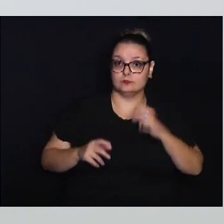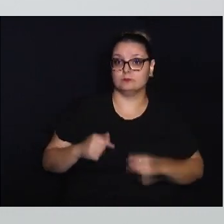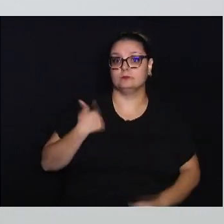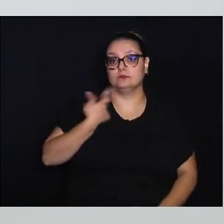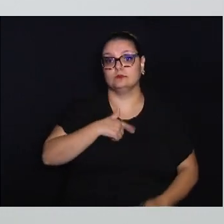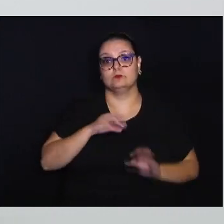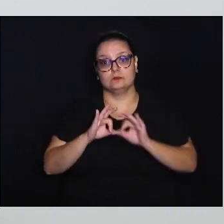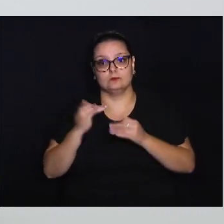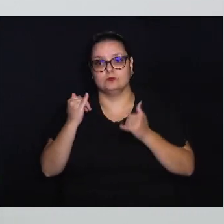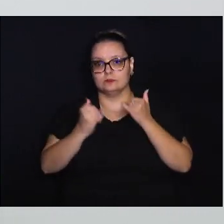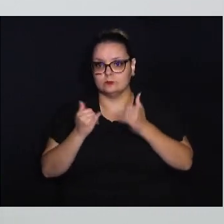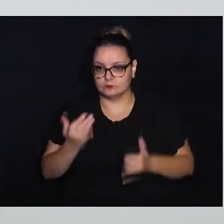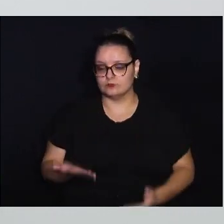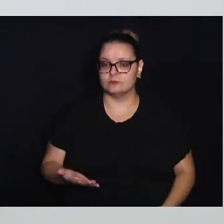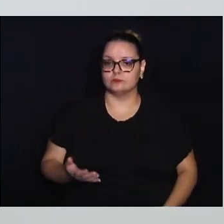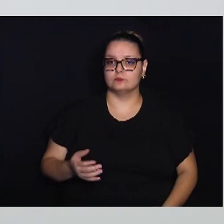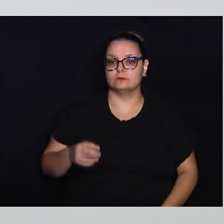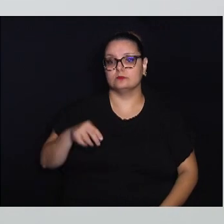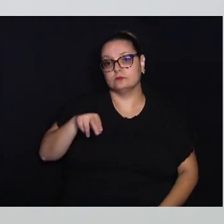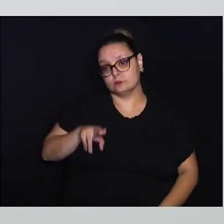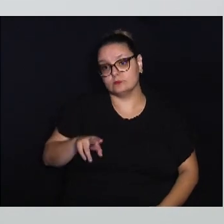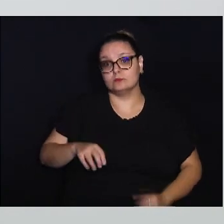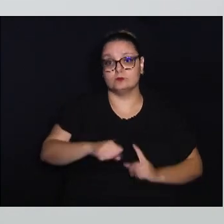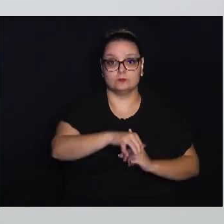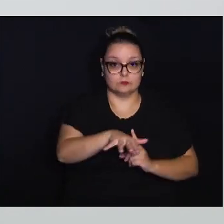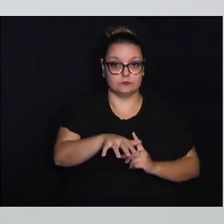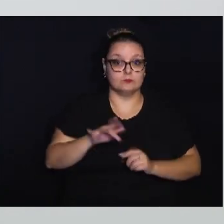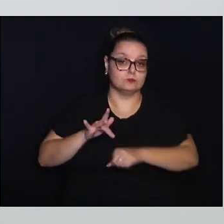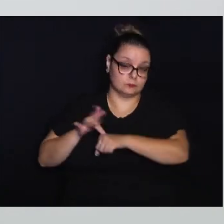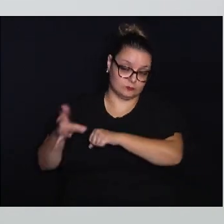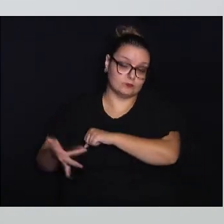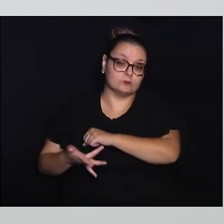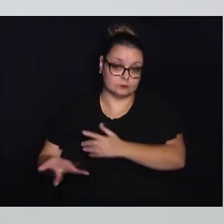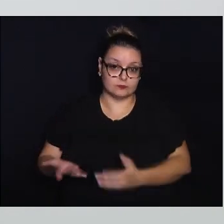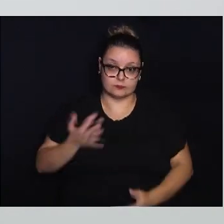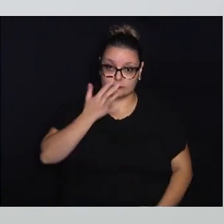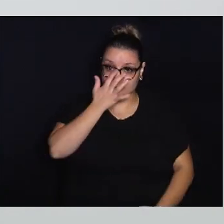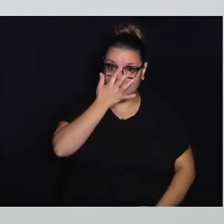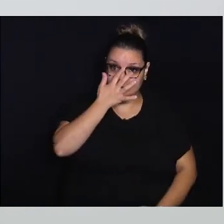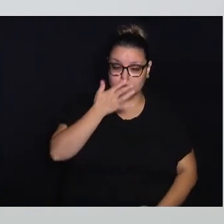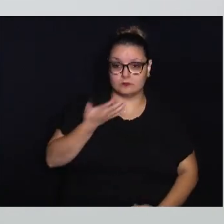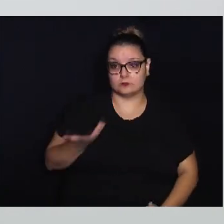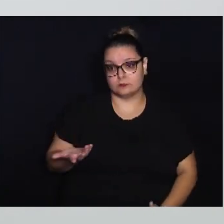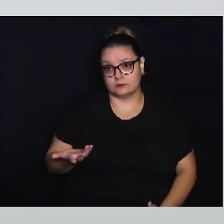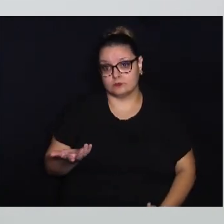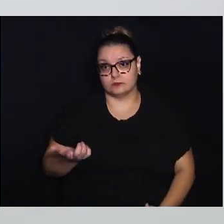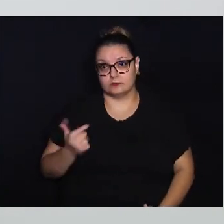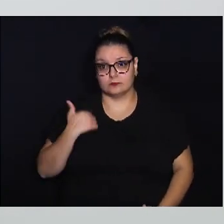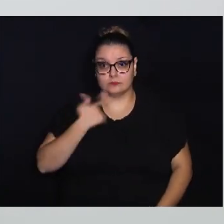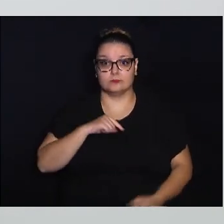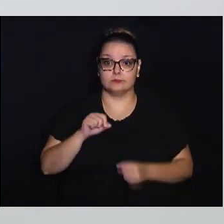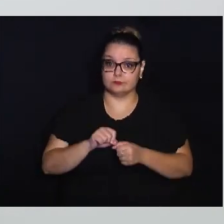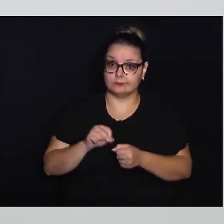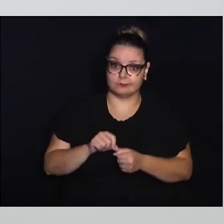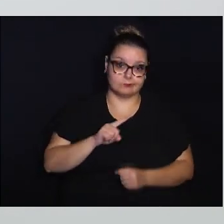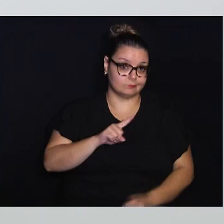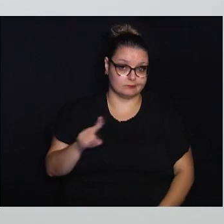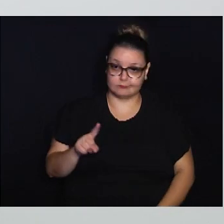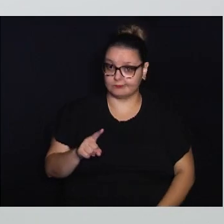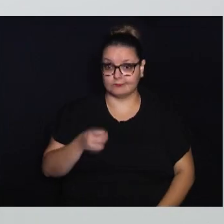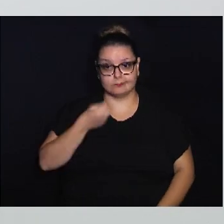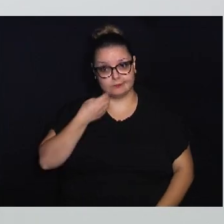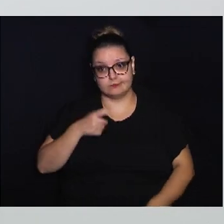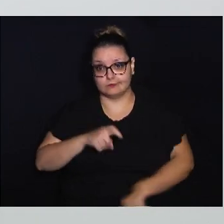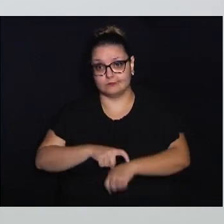com base no que os nossos familiares falam, até mesmo os influencers nas redes sociais, e a gente acaba fazendo algo que